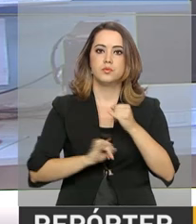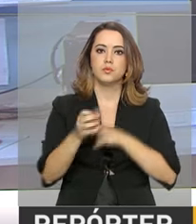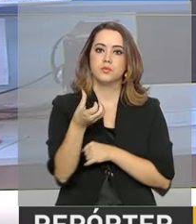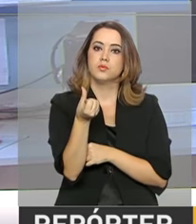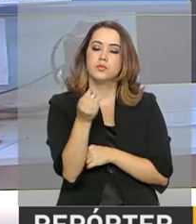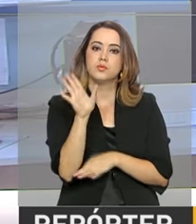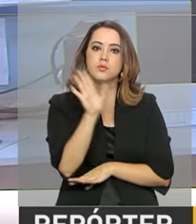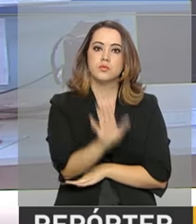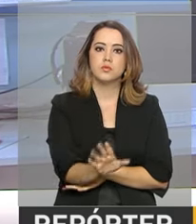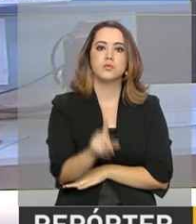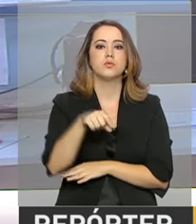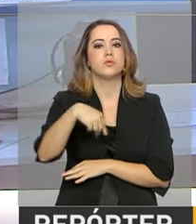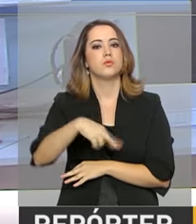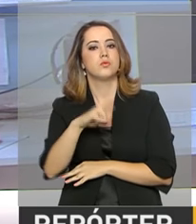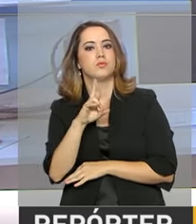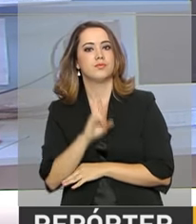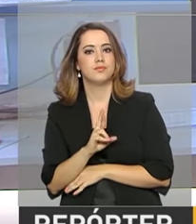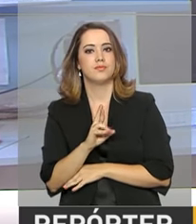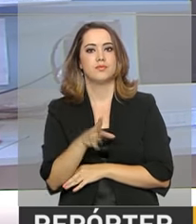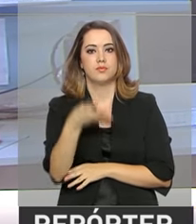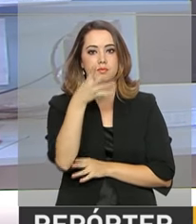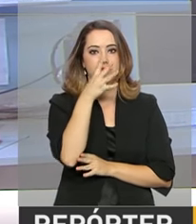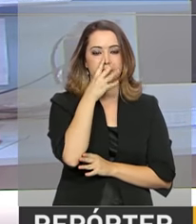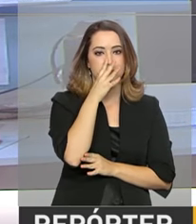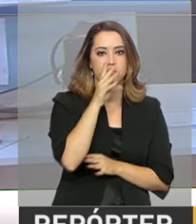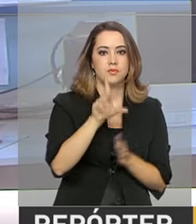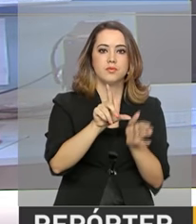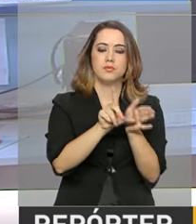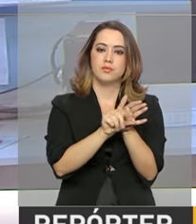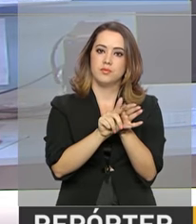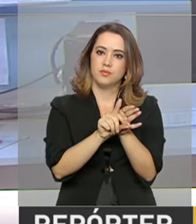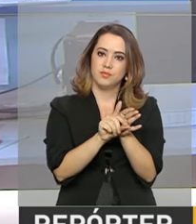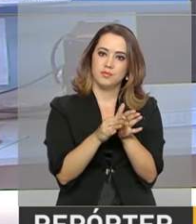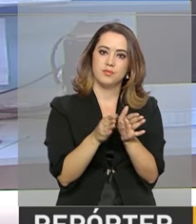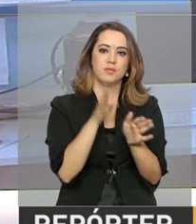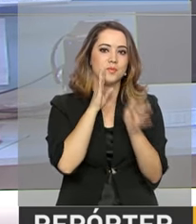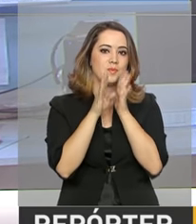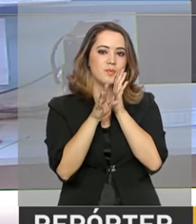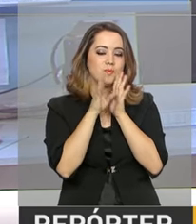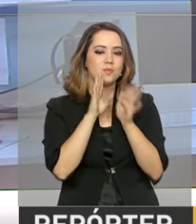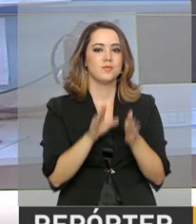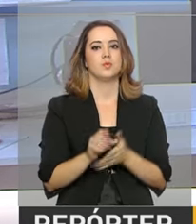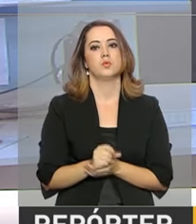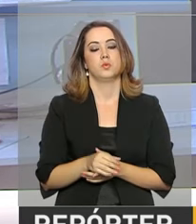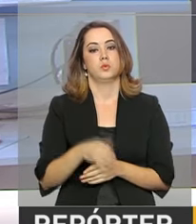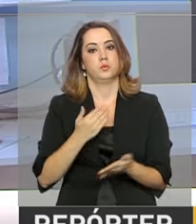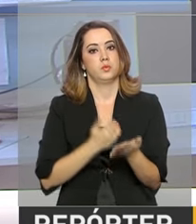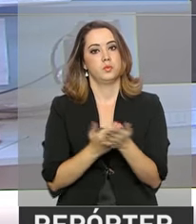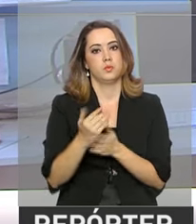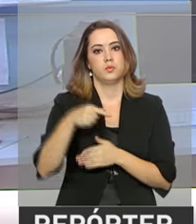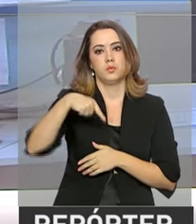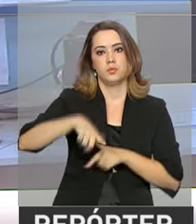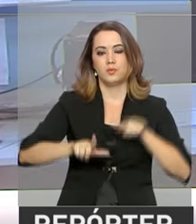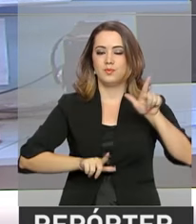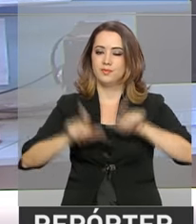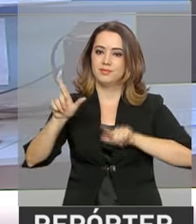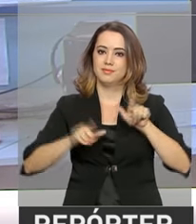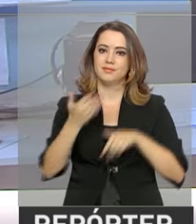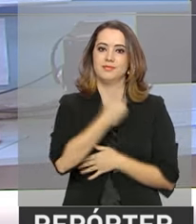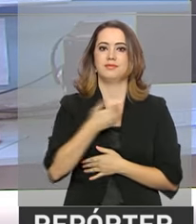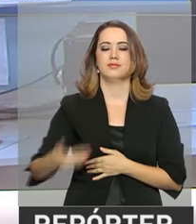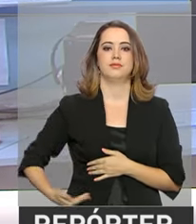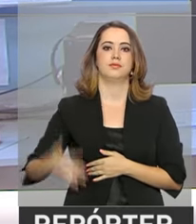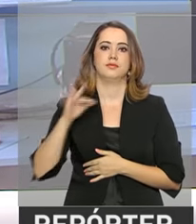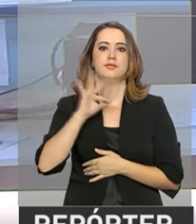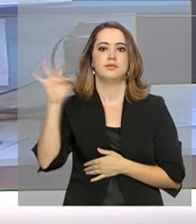às 18h na próxima edição do Repórter NBR. Acompanhe também as novidades em nossas redes sociais. Continue com a gente aqui na NBR, a TV